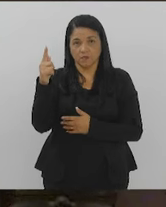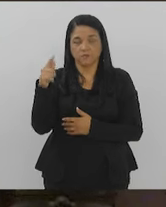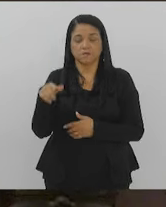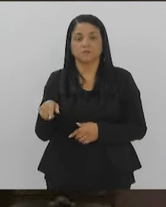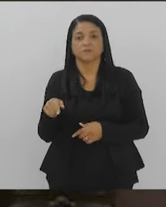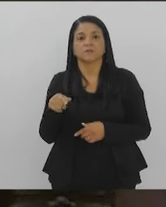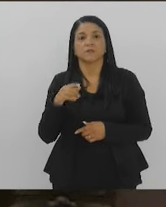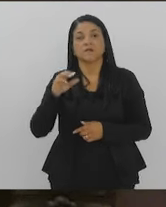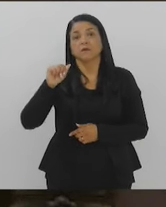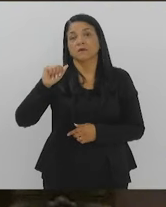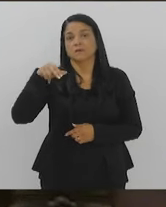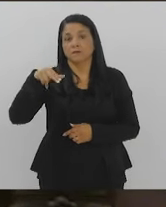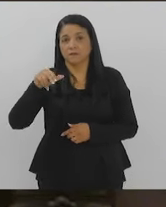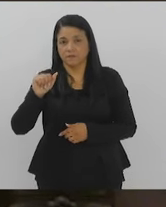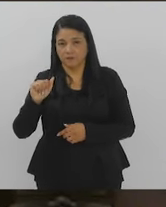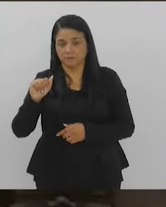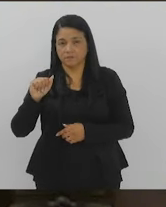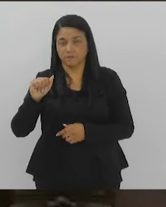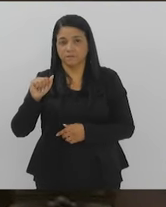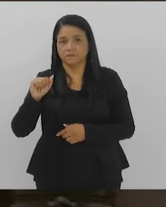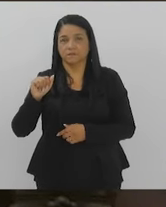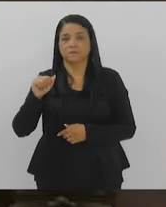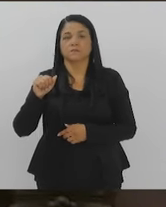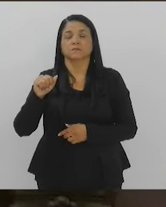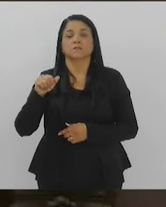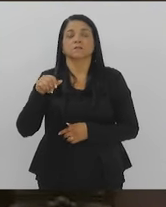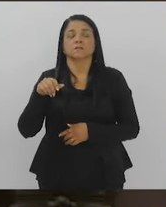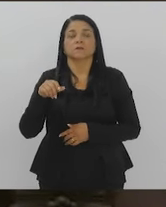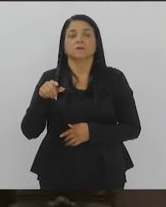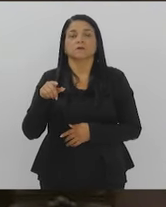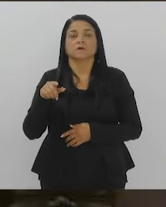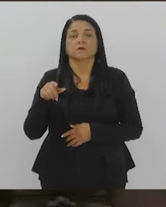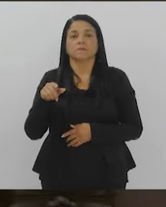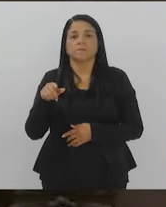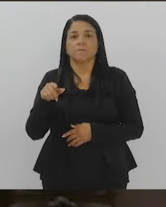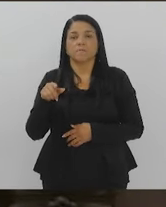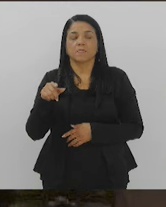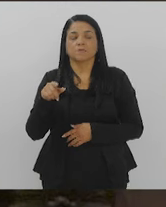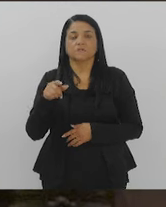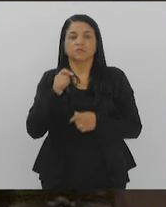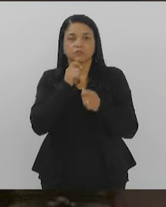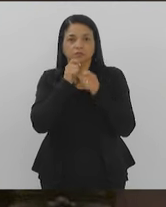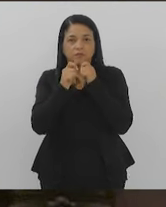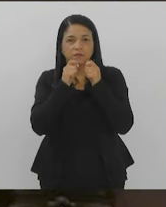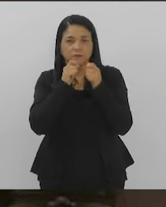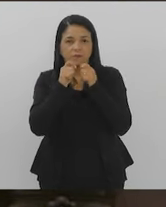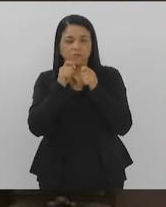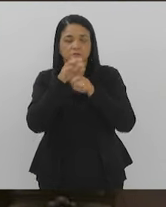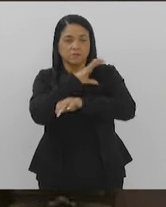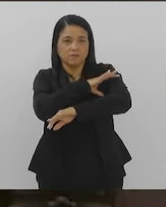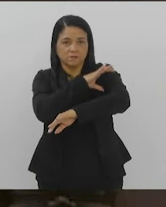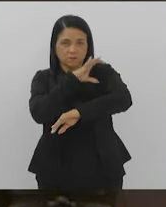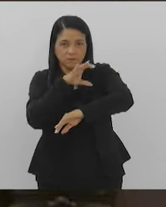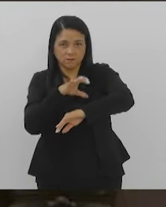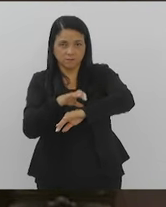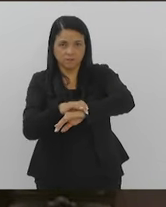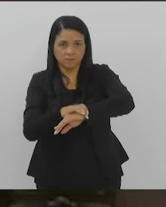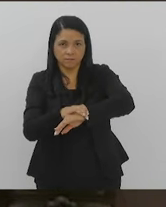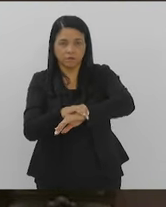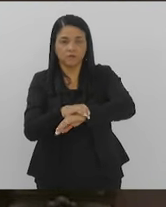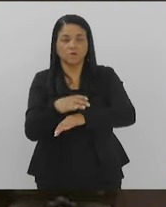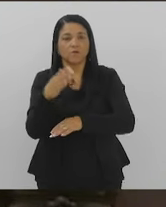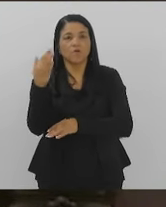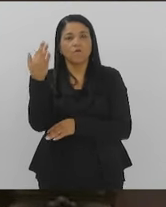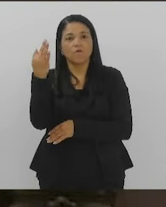a Ana Deis Araújo, jornalista da Assembleia de Deus do Fonseca,